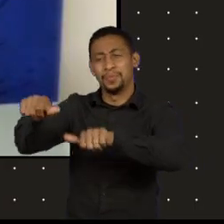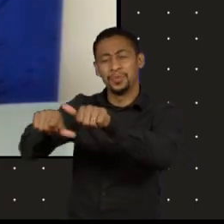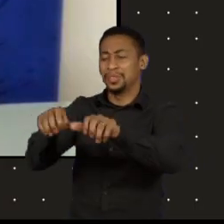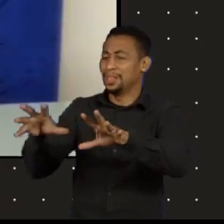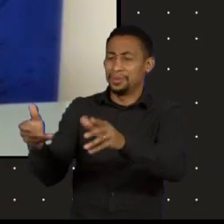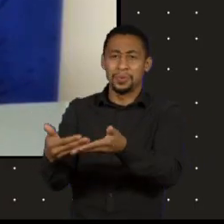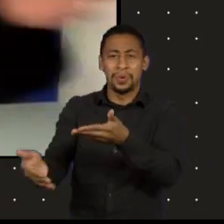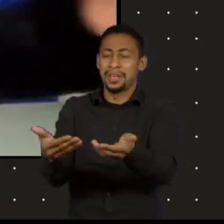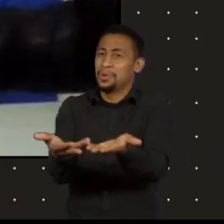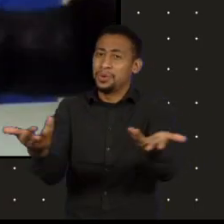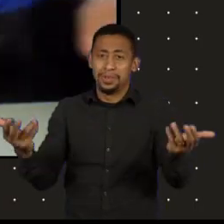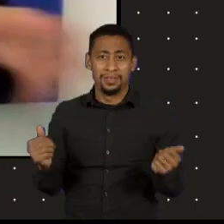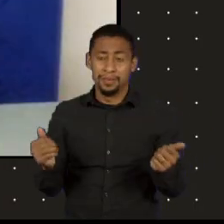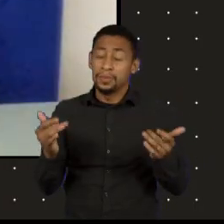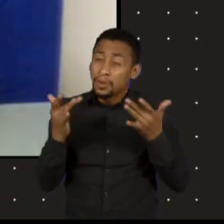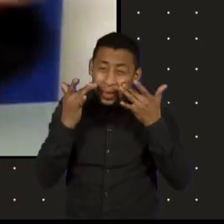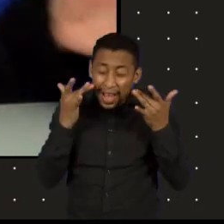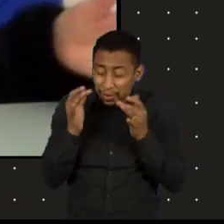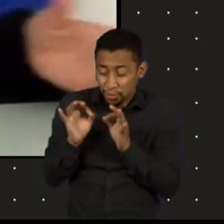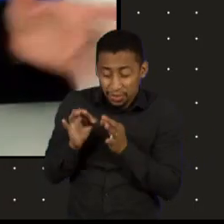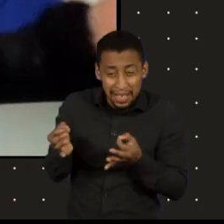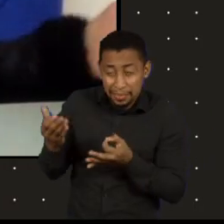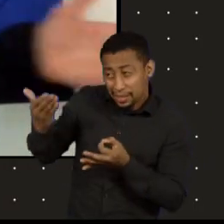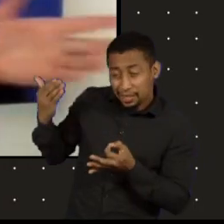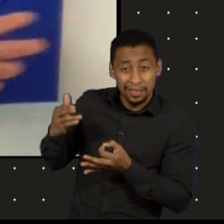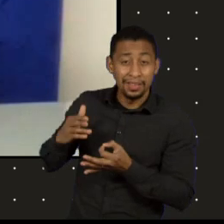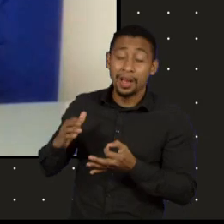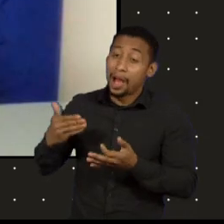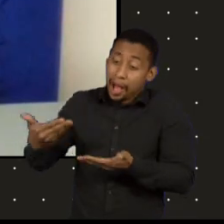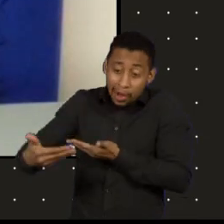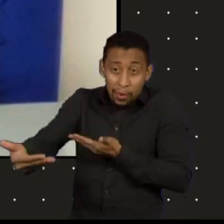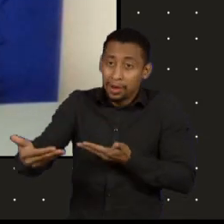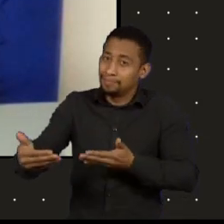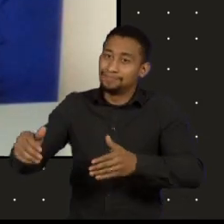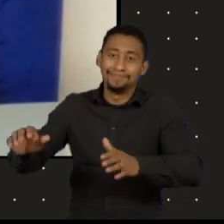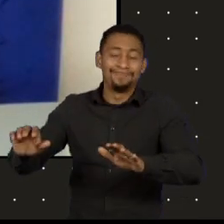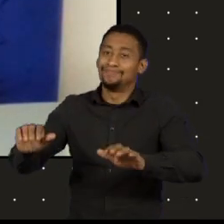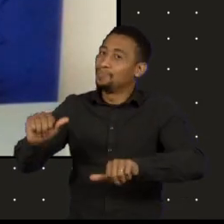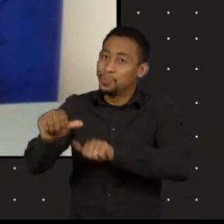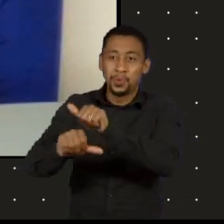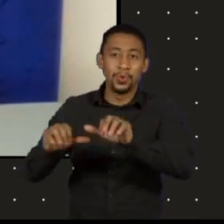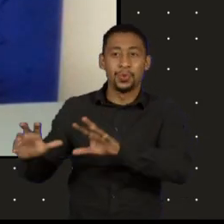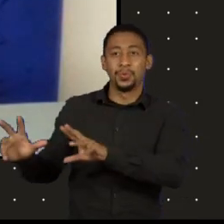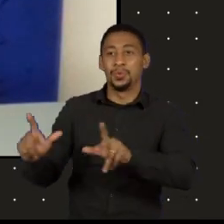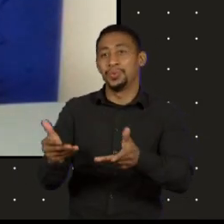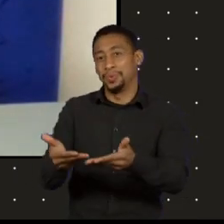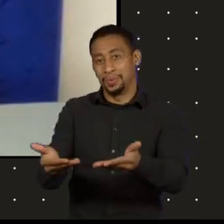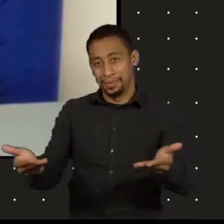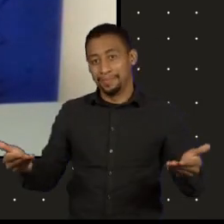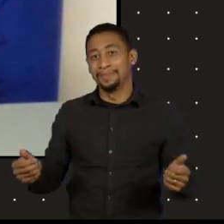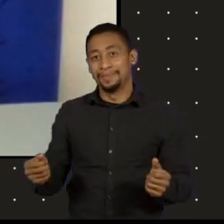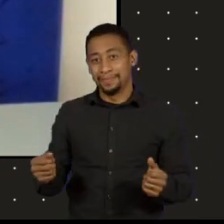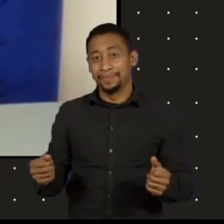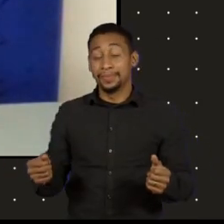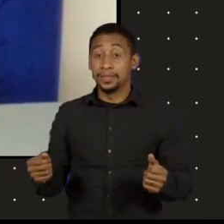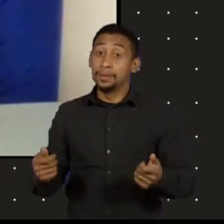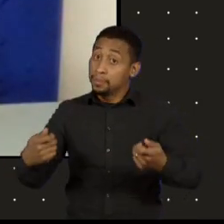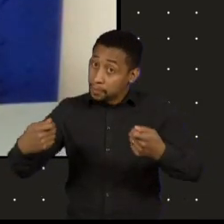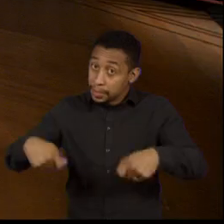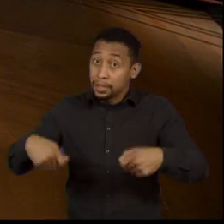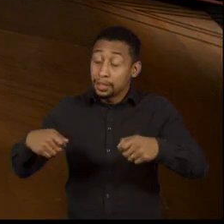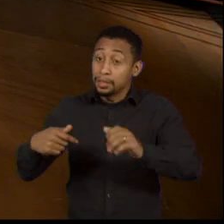de uma maneira como se encarava em outros tempos, em outras épocas, né, em outra história. Então, eu acho que a gente tem que trazer